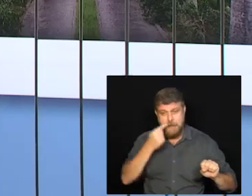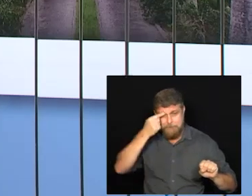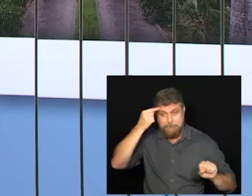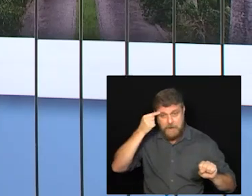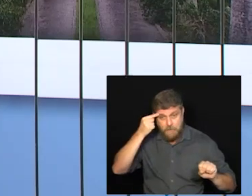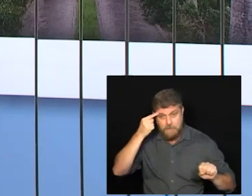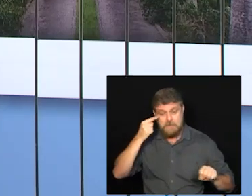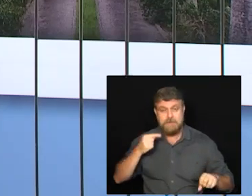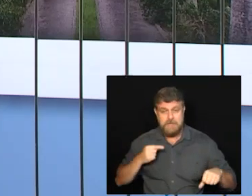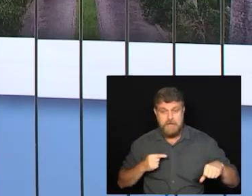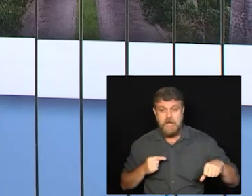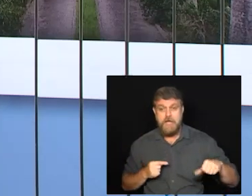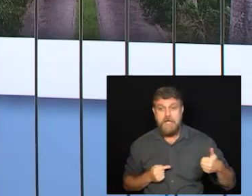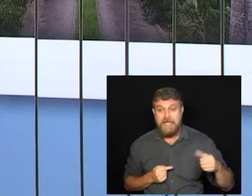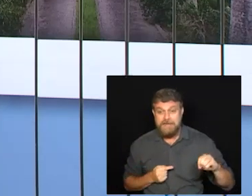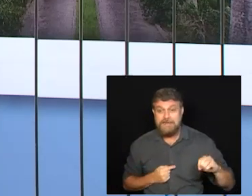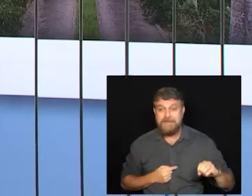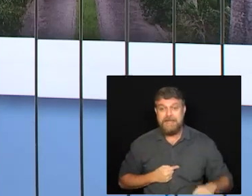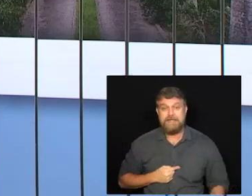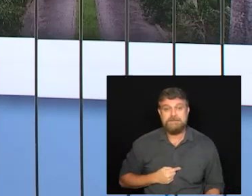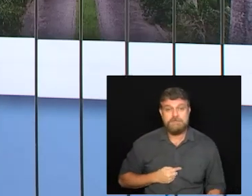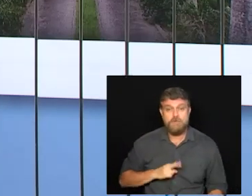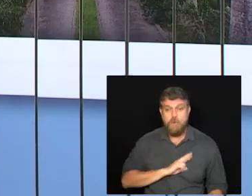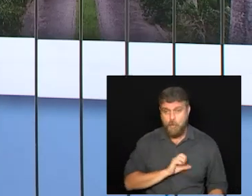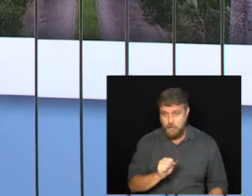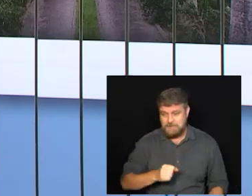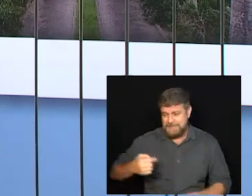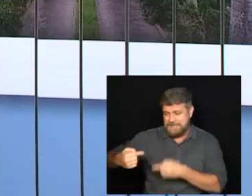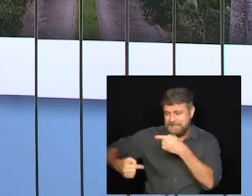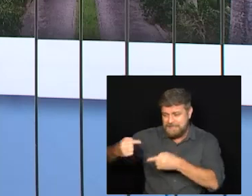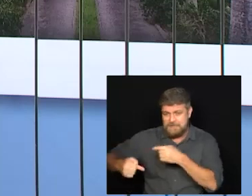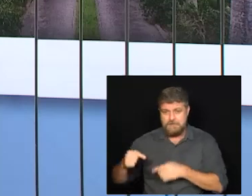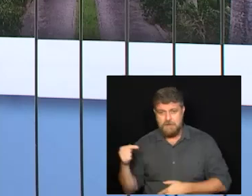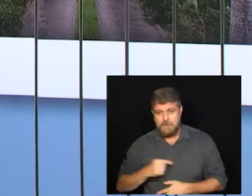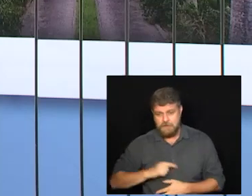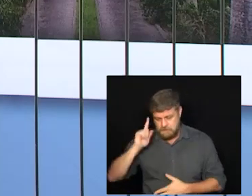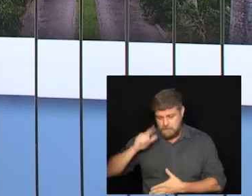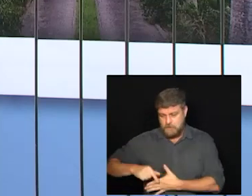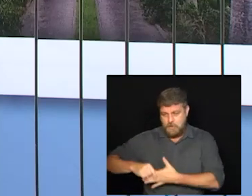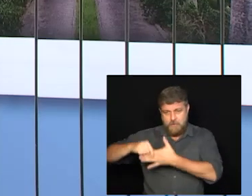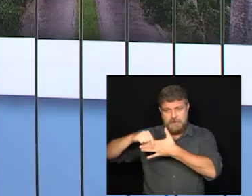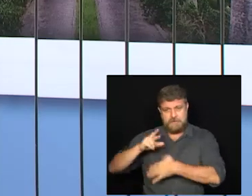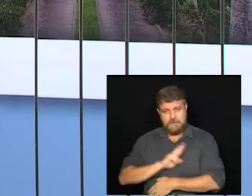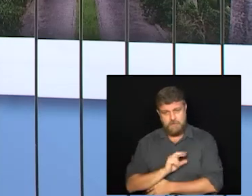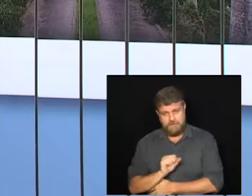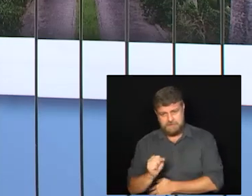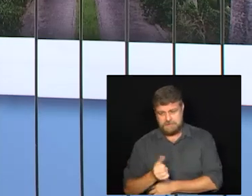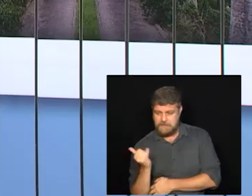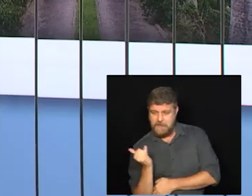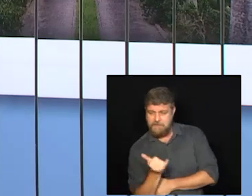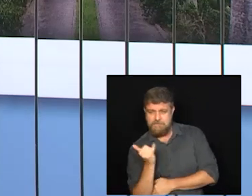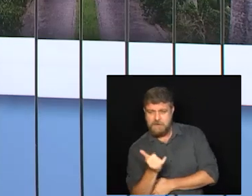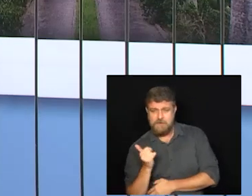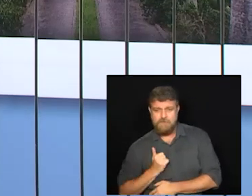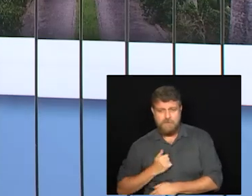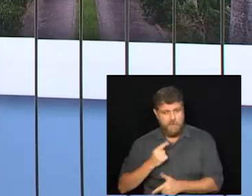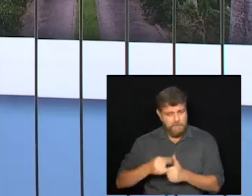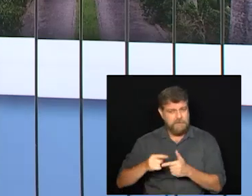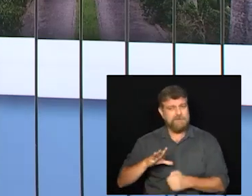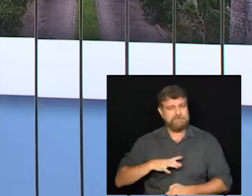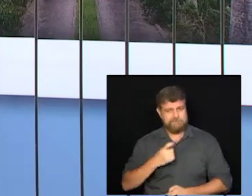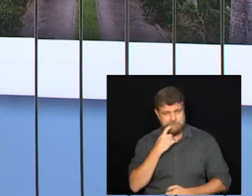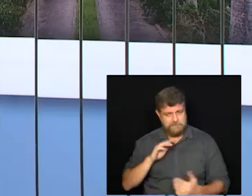que discutiram sobre o projeto. E o líder de governo na Câmara lembrou a situação por que passa a